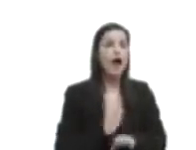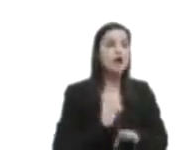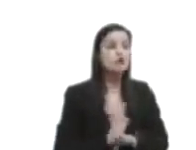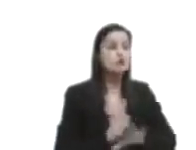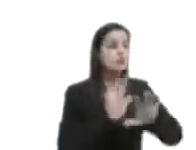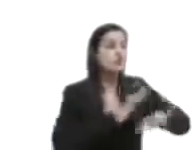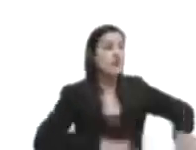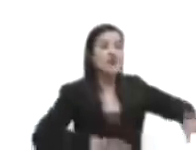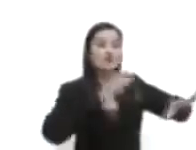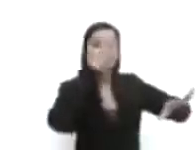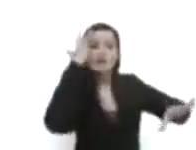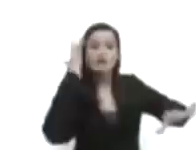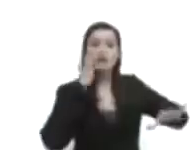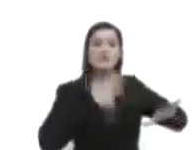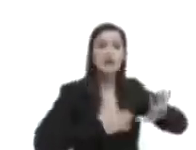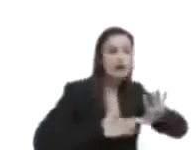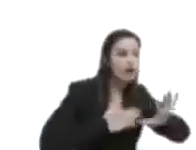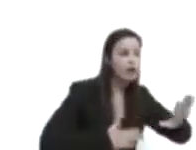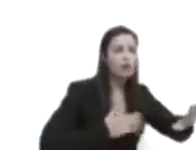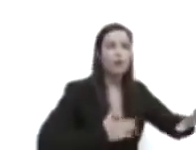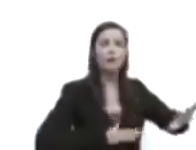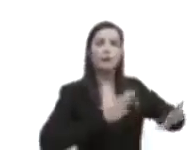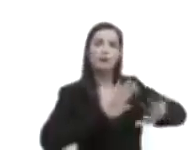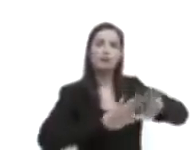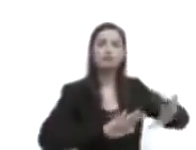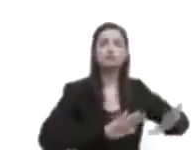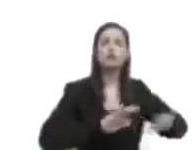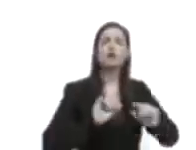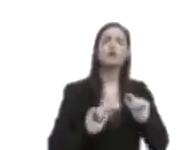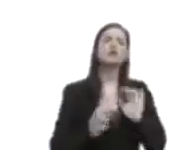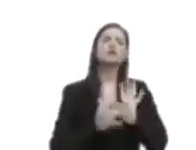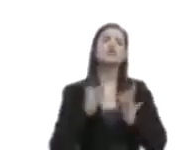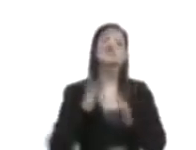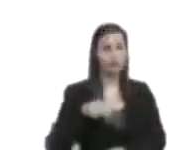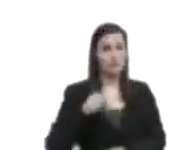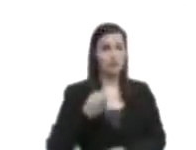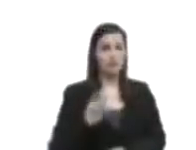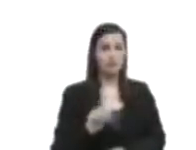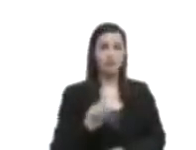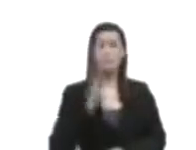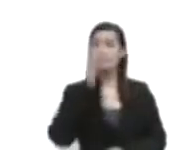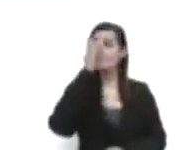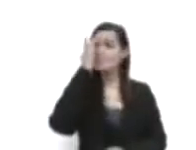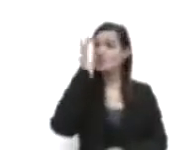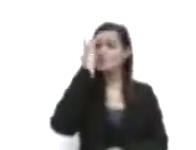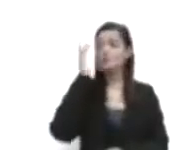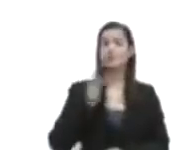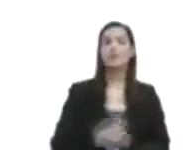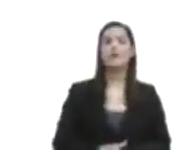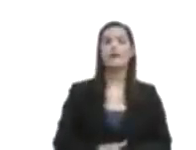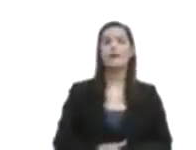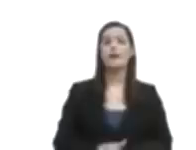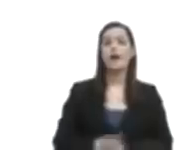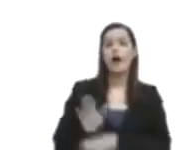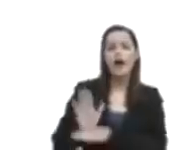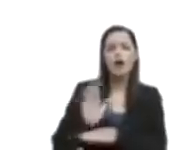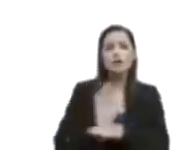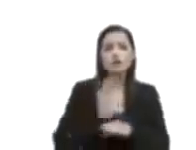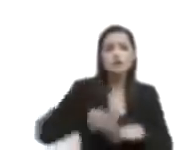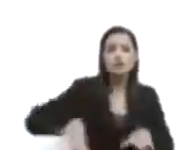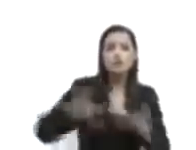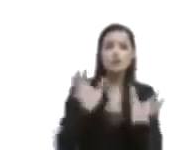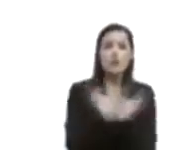ele é um pacificador. O que Jesus está querendo dizer com esse termo? O que Jesus está querendo dizer com o pacificador?